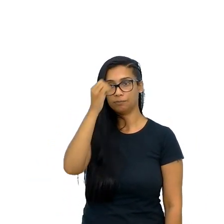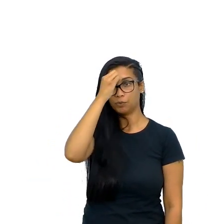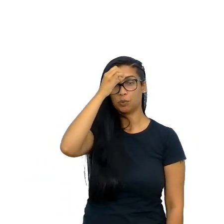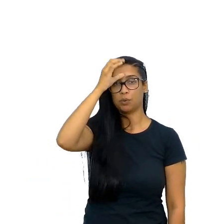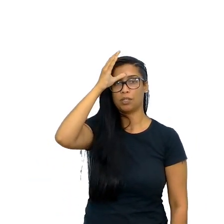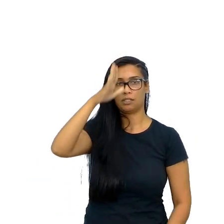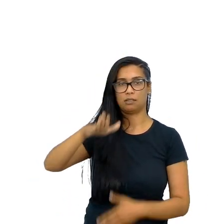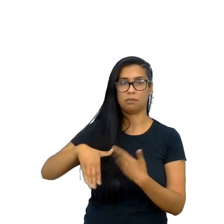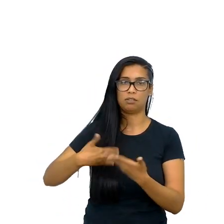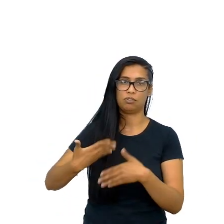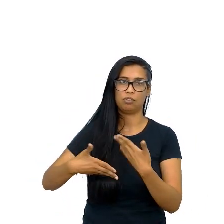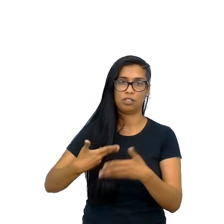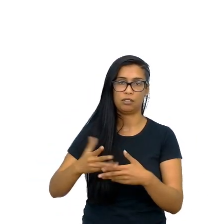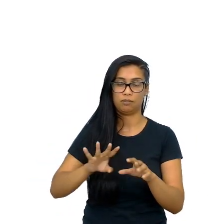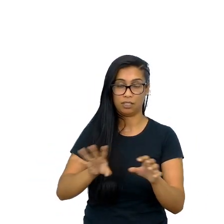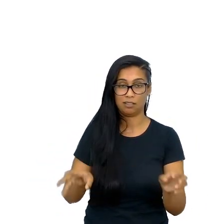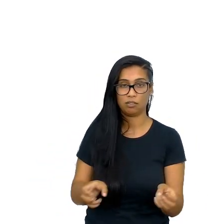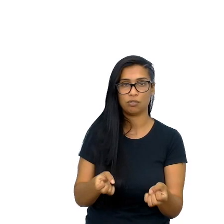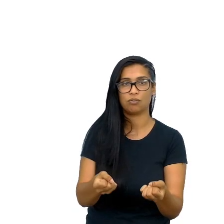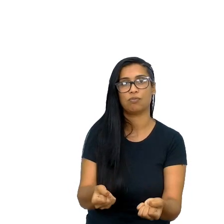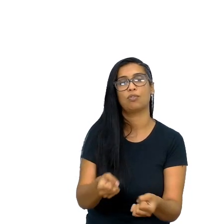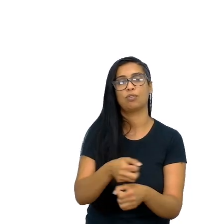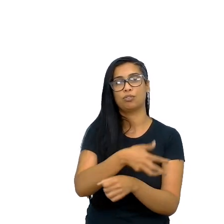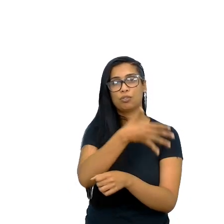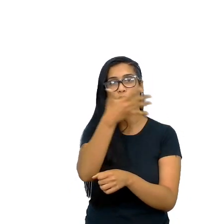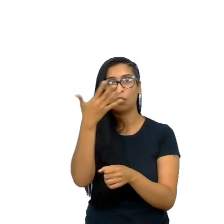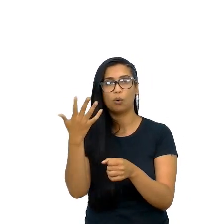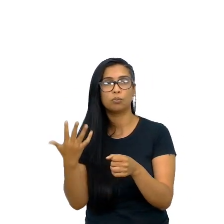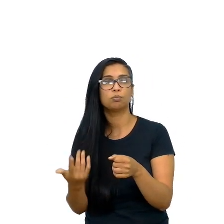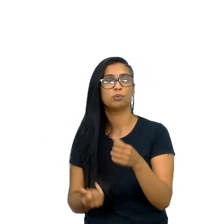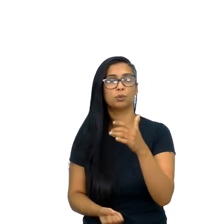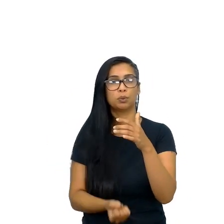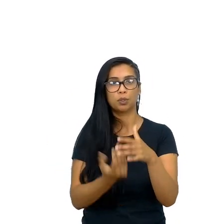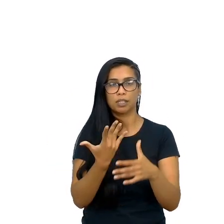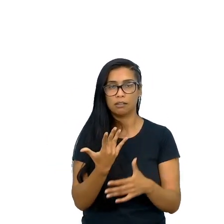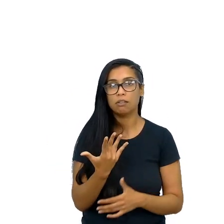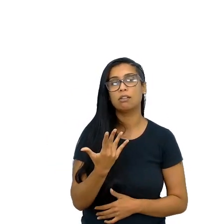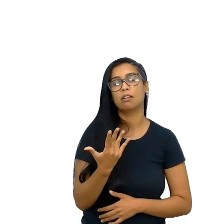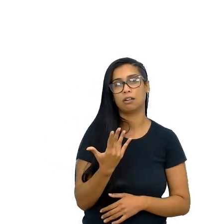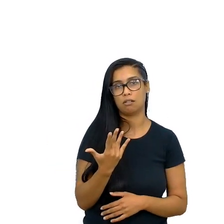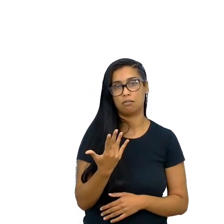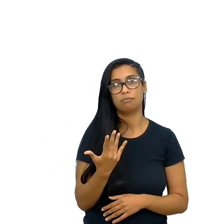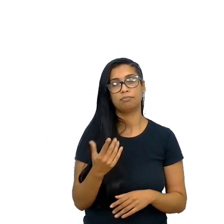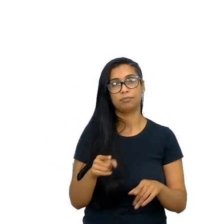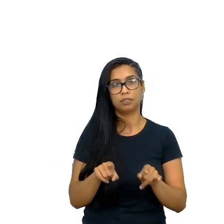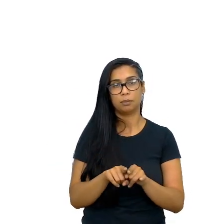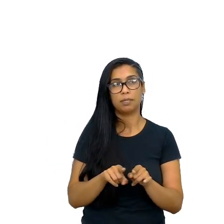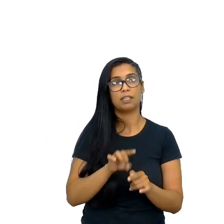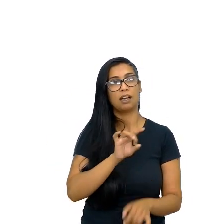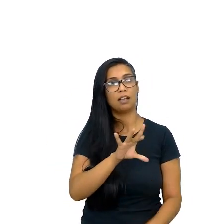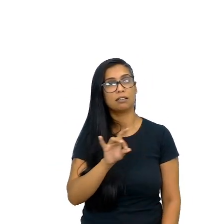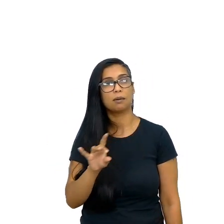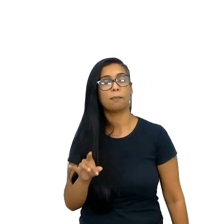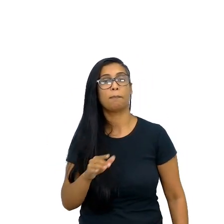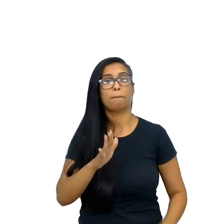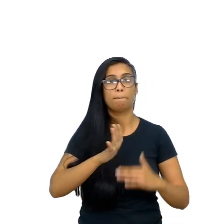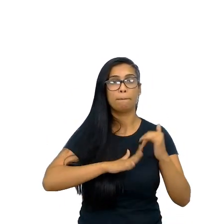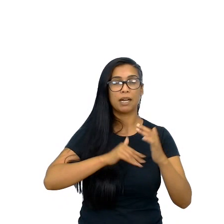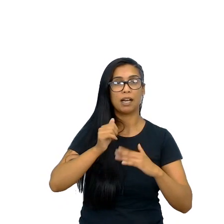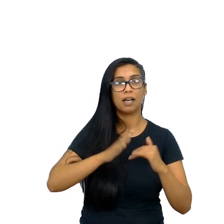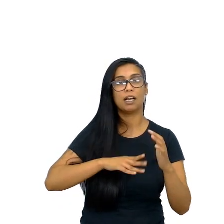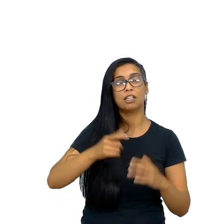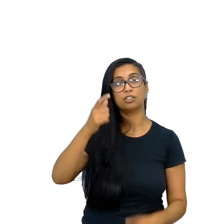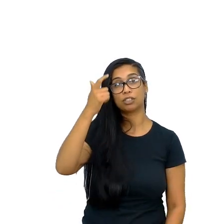e capacidades que são perceptíveis, né, no campo das práticas, dos conhecimentos